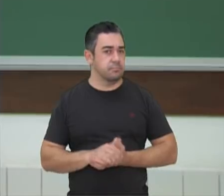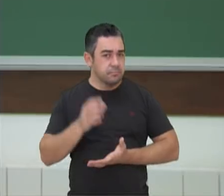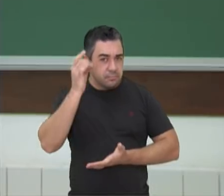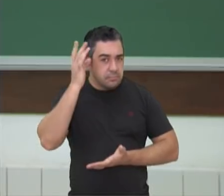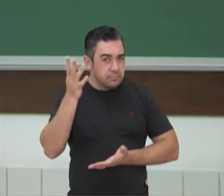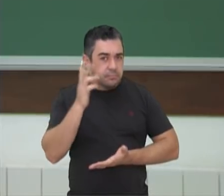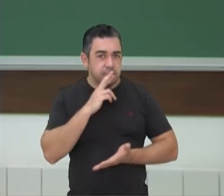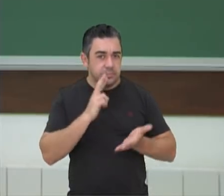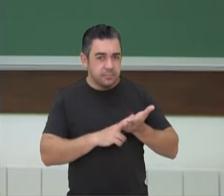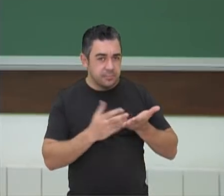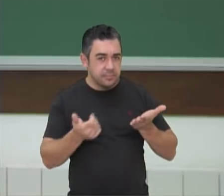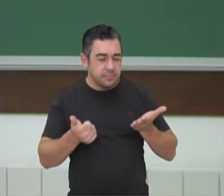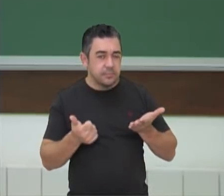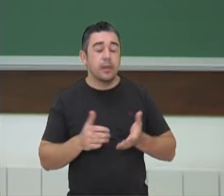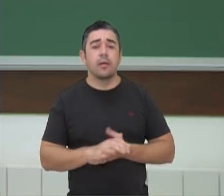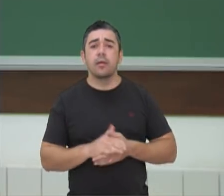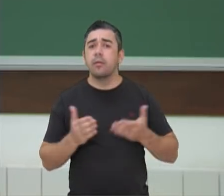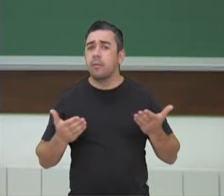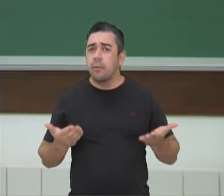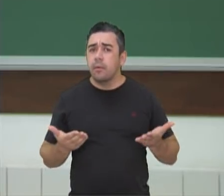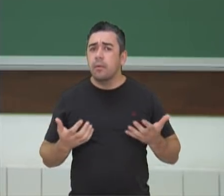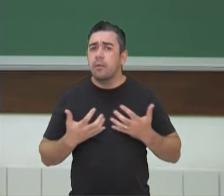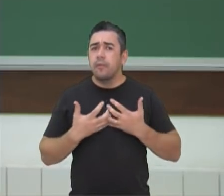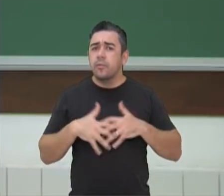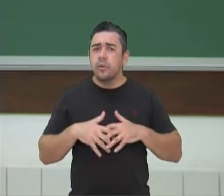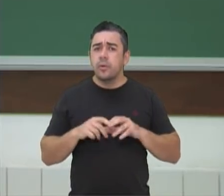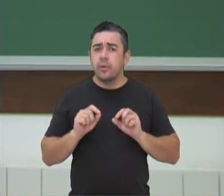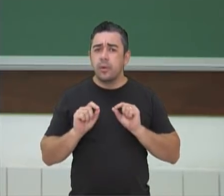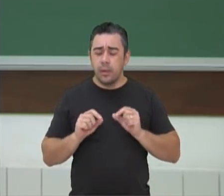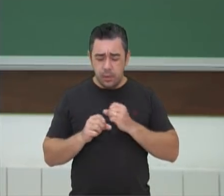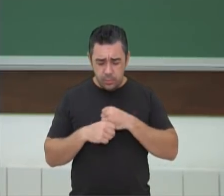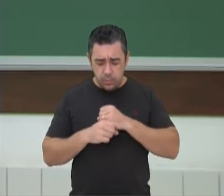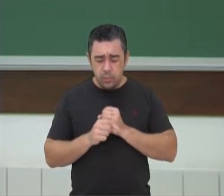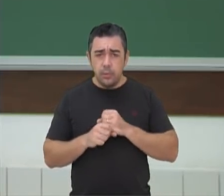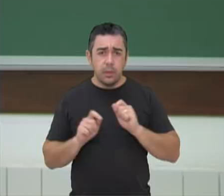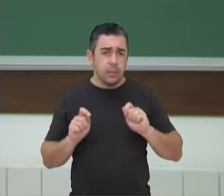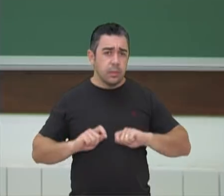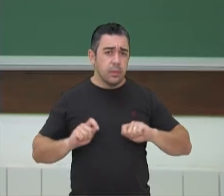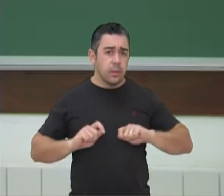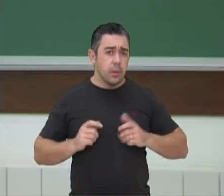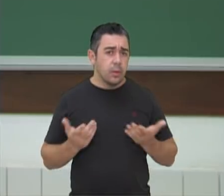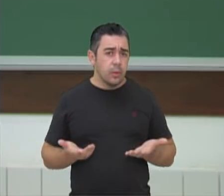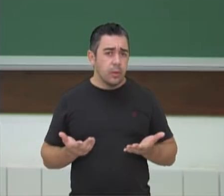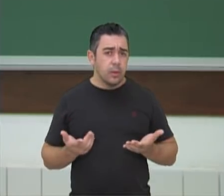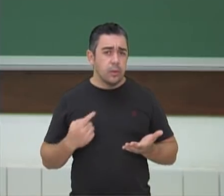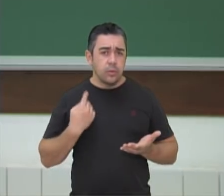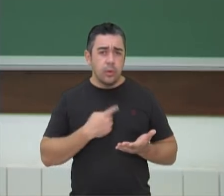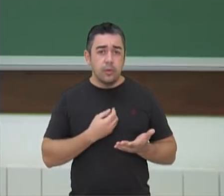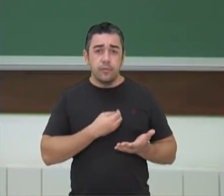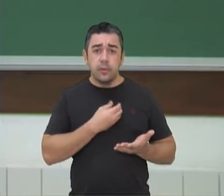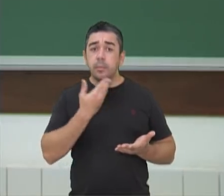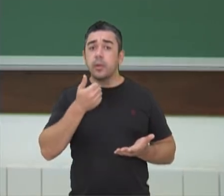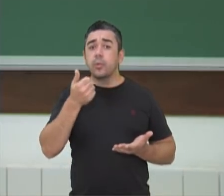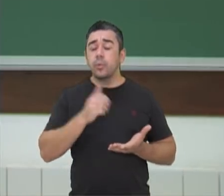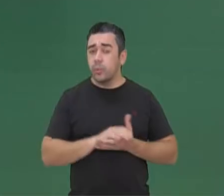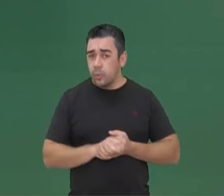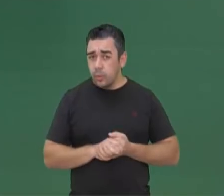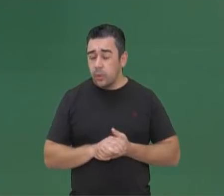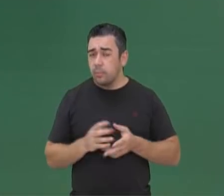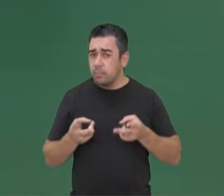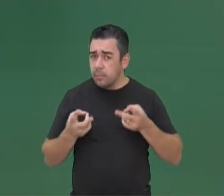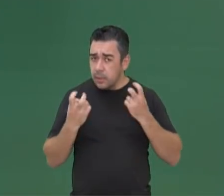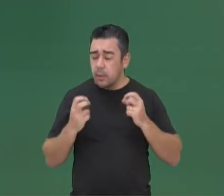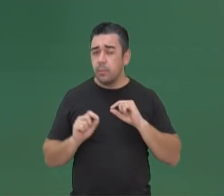Faço esse exercício, né? Qual é a função do microscópio? O que ele possibilitou na nossa vida? Então percebam